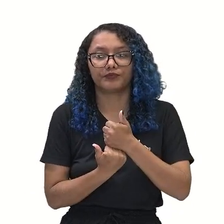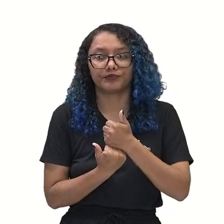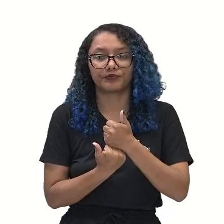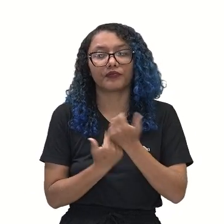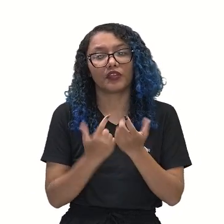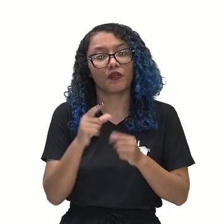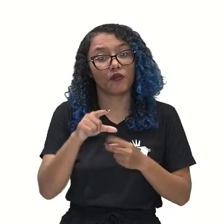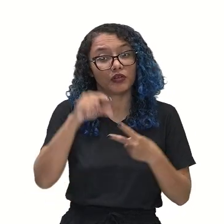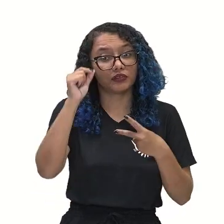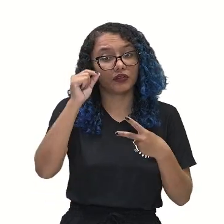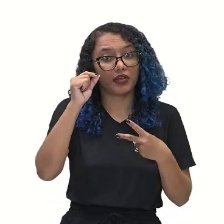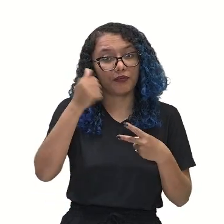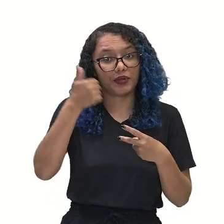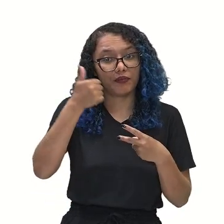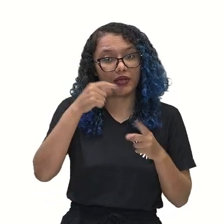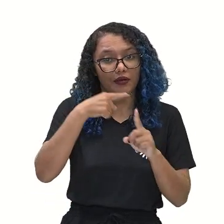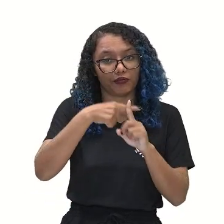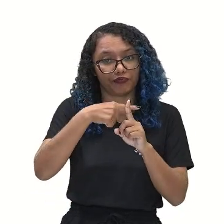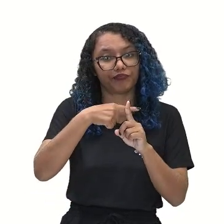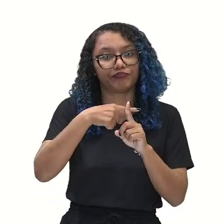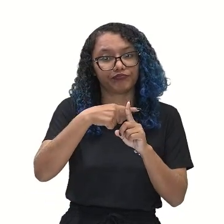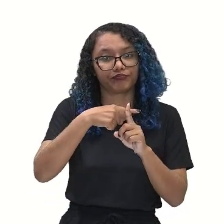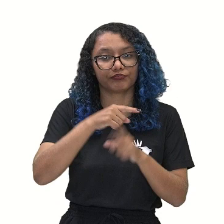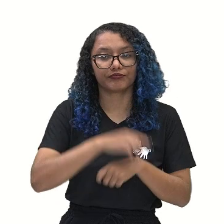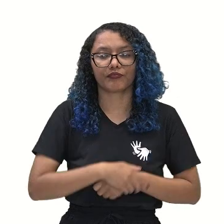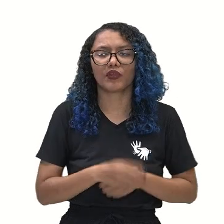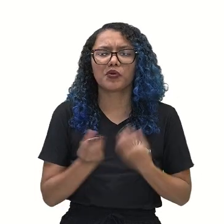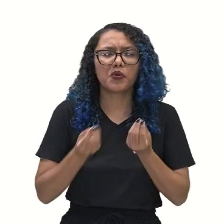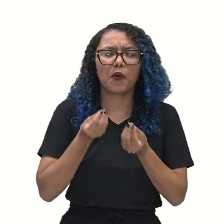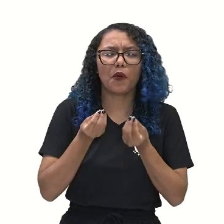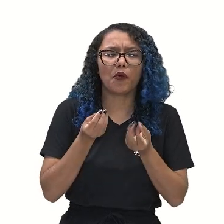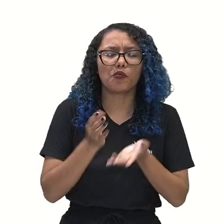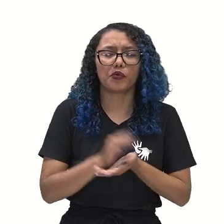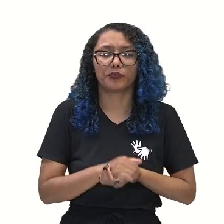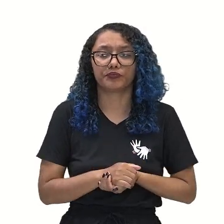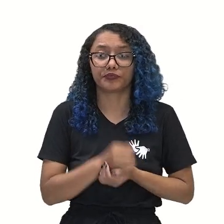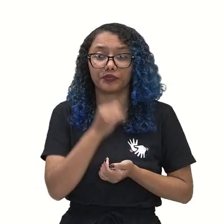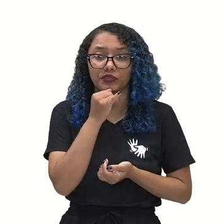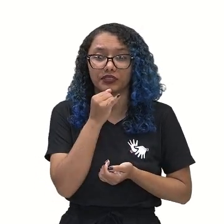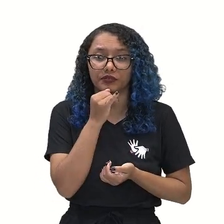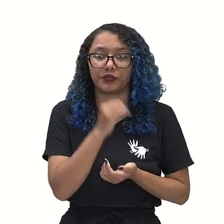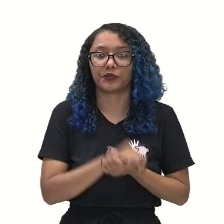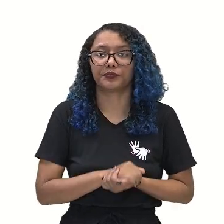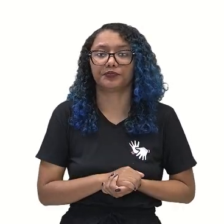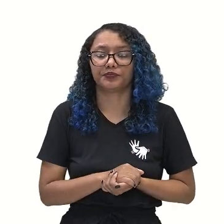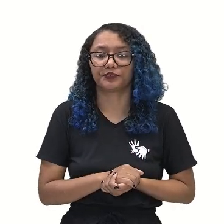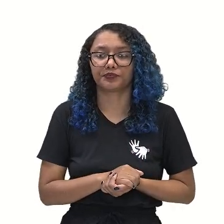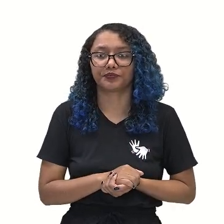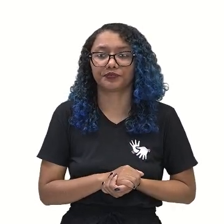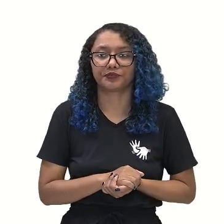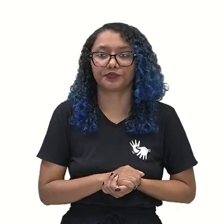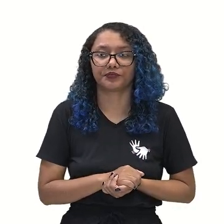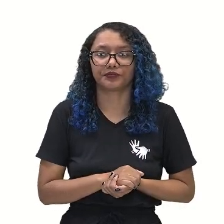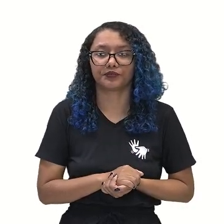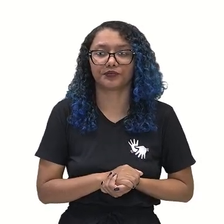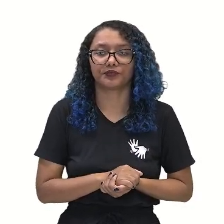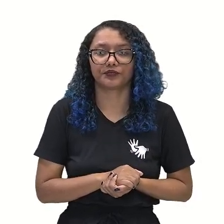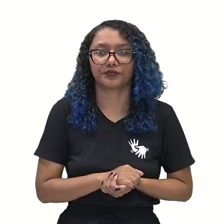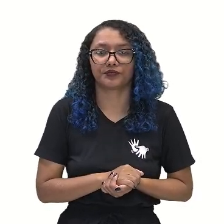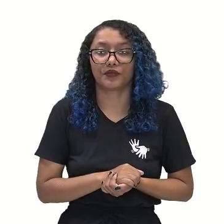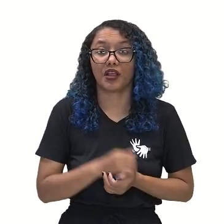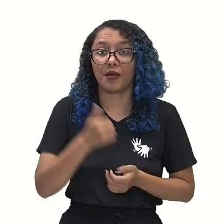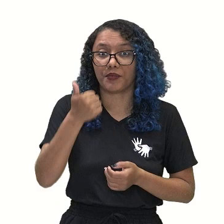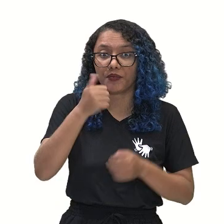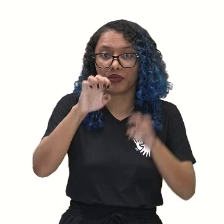pela adição. Qual é esse processo da adição? O processo da adição ele consiste em somar a primeira equação